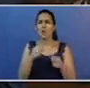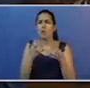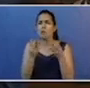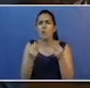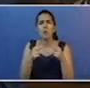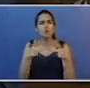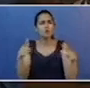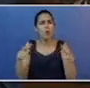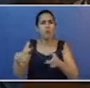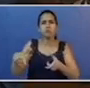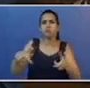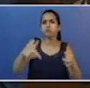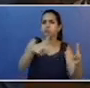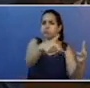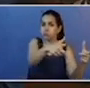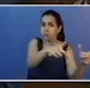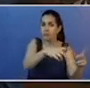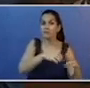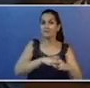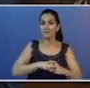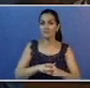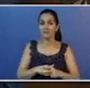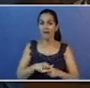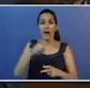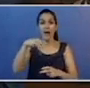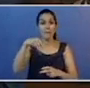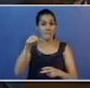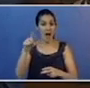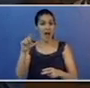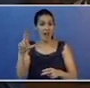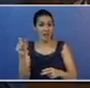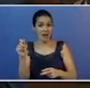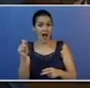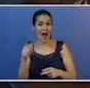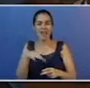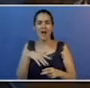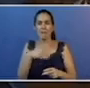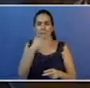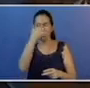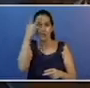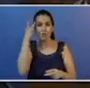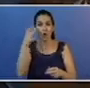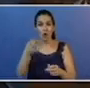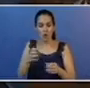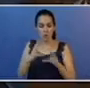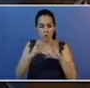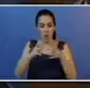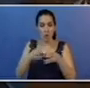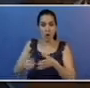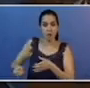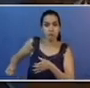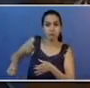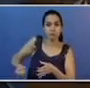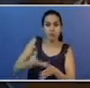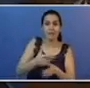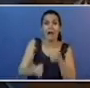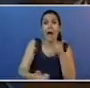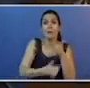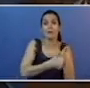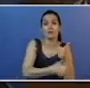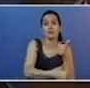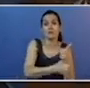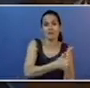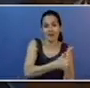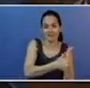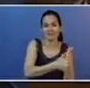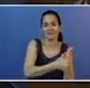que são considerados, são chamados de canchas de malha, onde o atleta ele tem que arremessar uma bola e ela tem que se aproximar de um determinado alvo, ou tirar